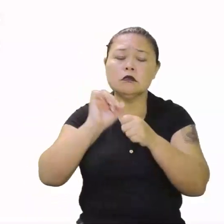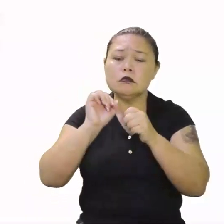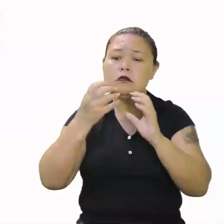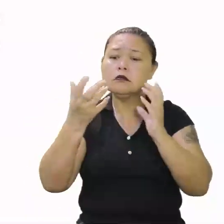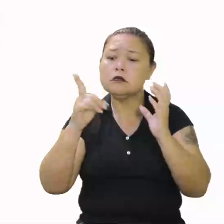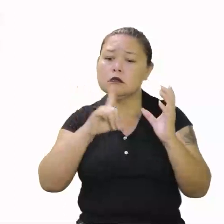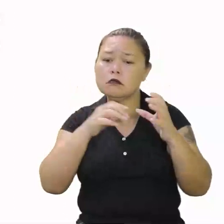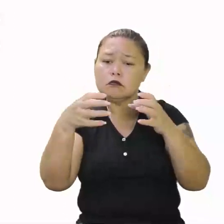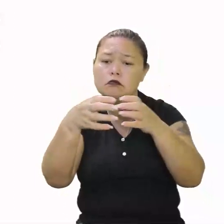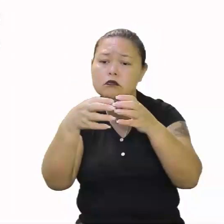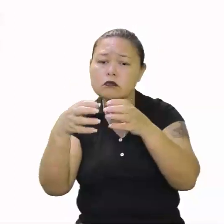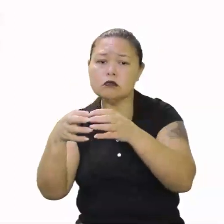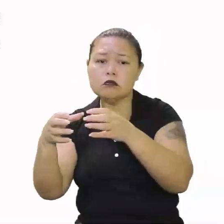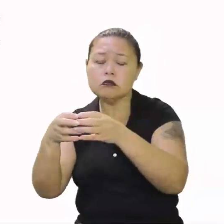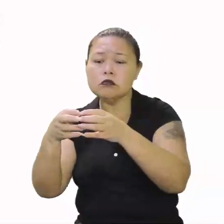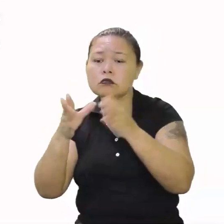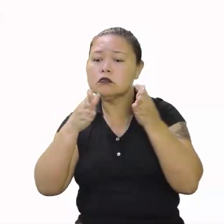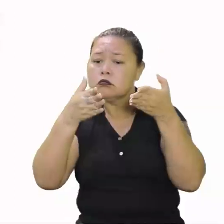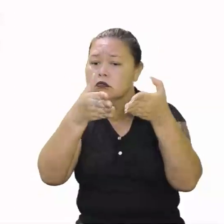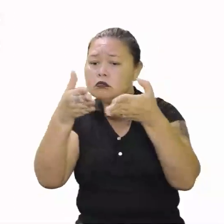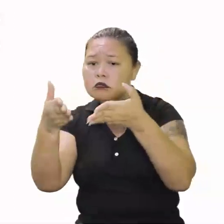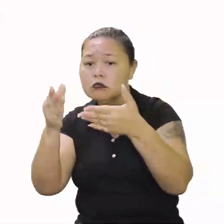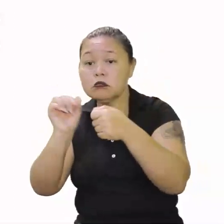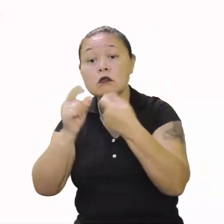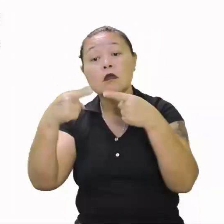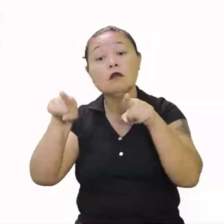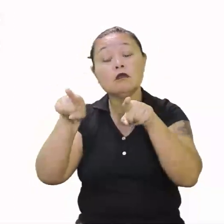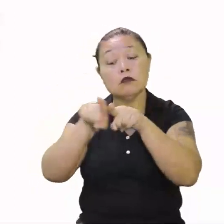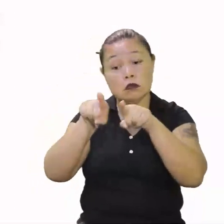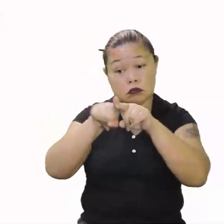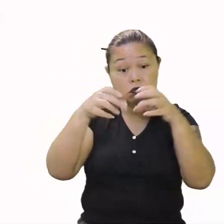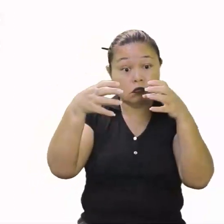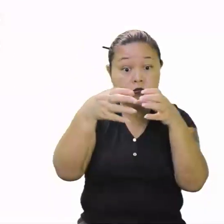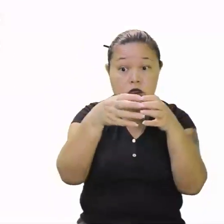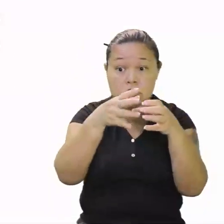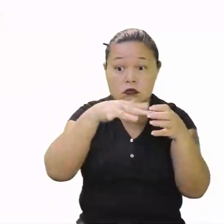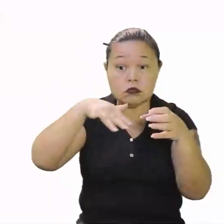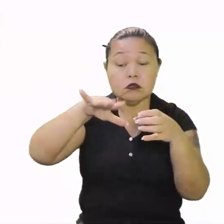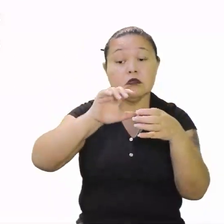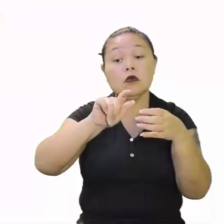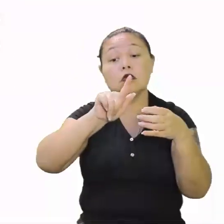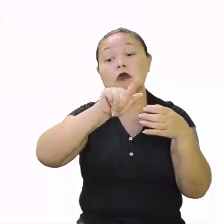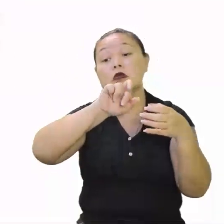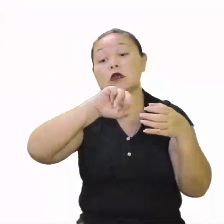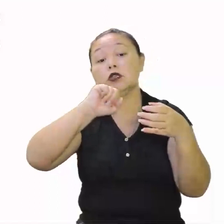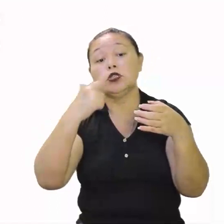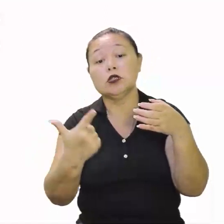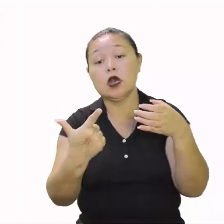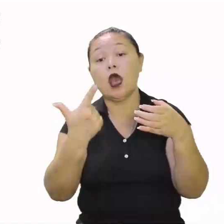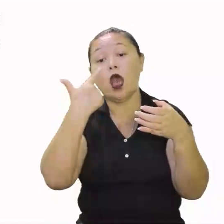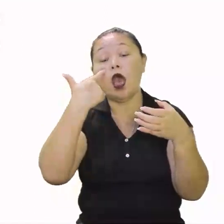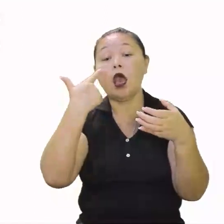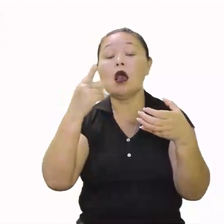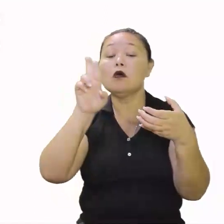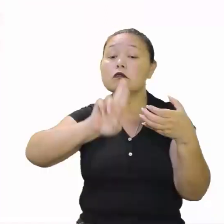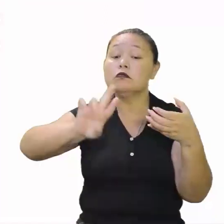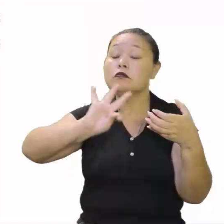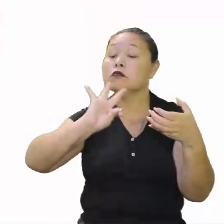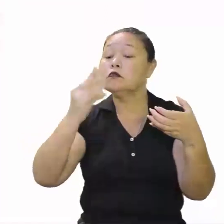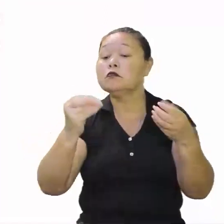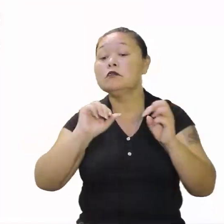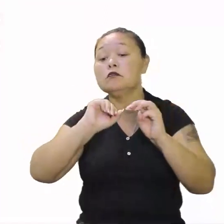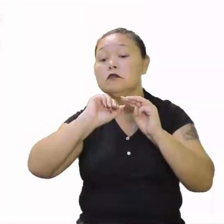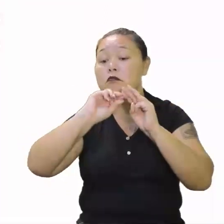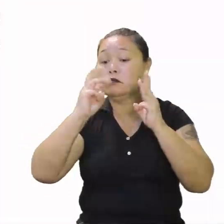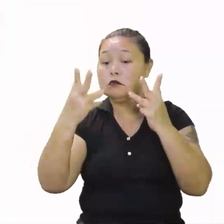específicas. Também há propriedades gerais, que são aquelas que se aplicam a todo tipo de